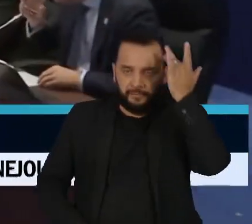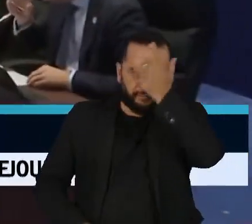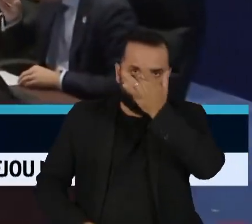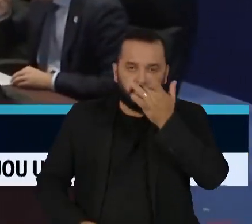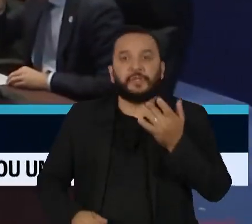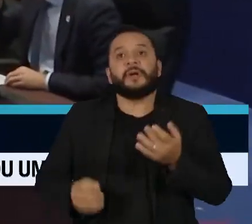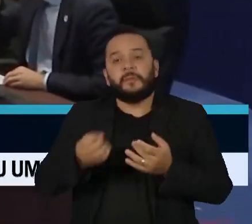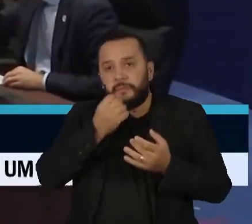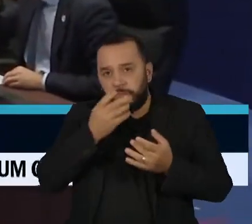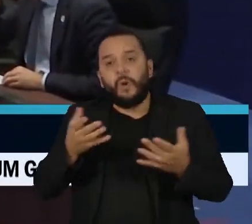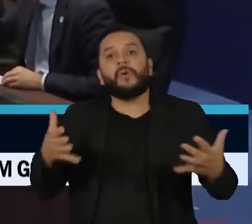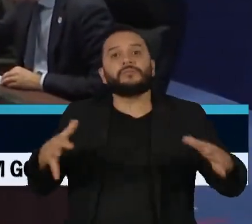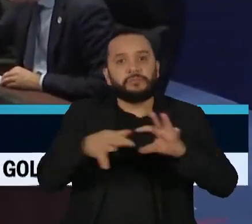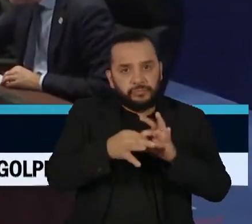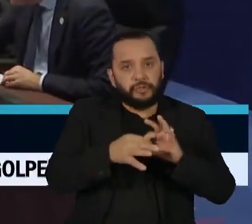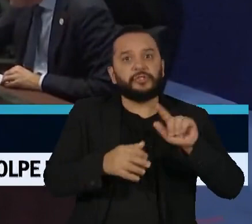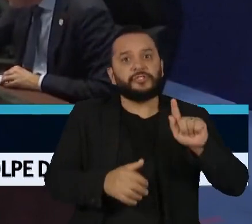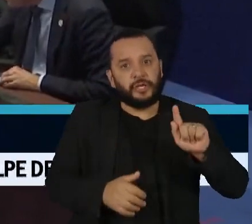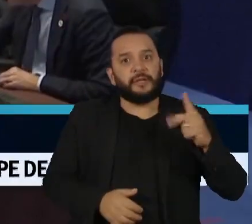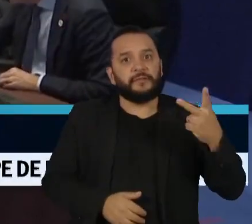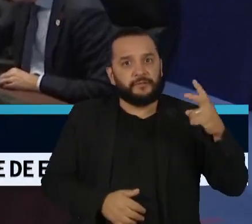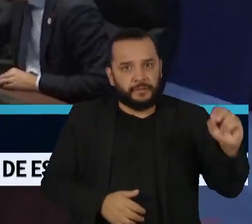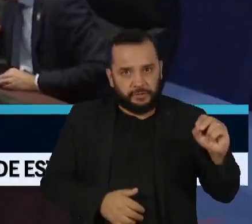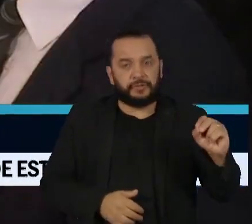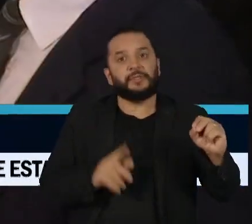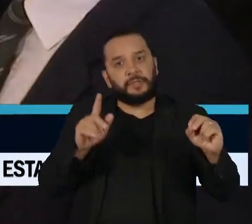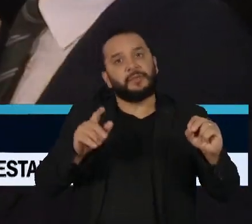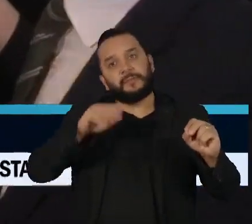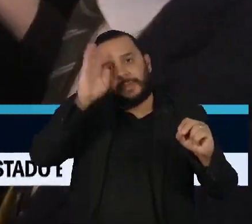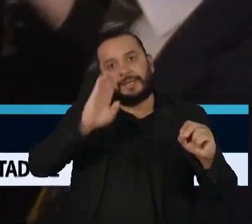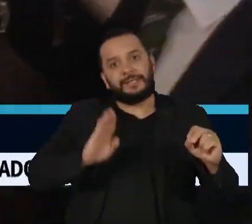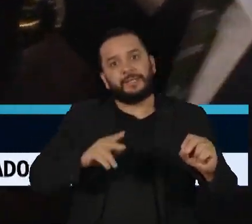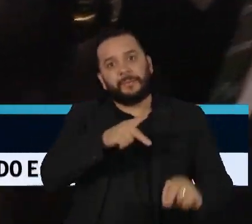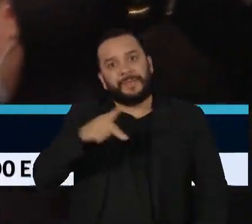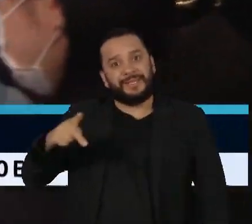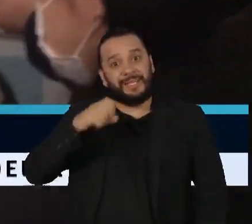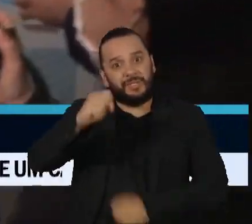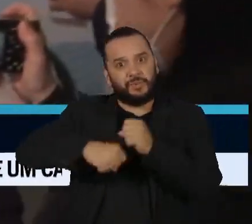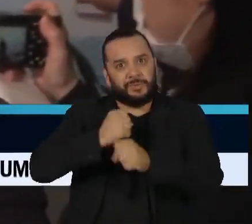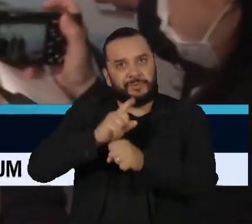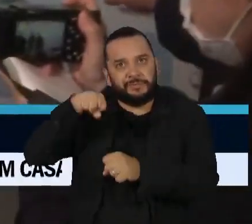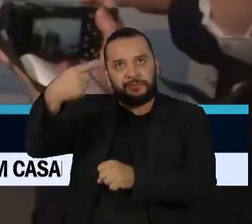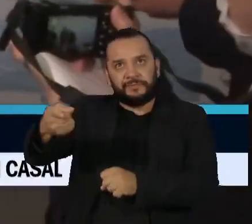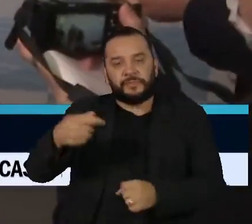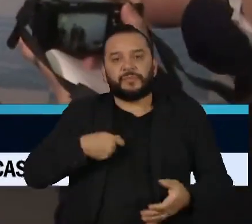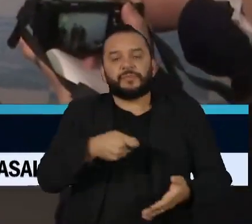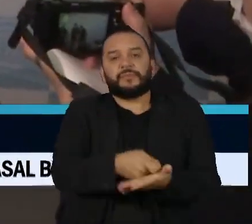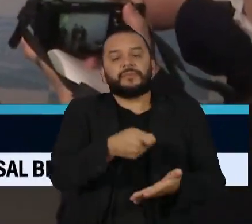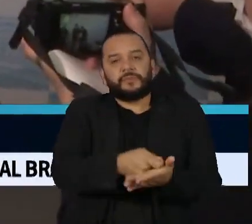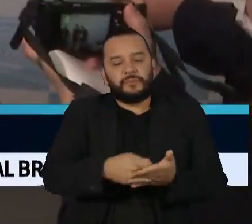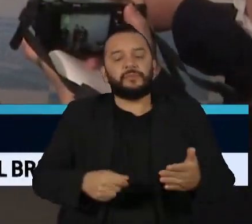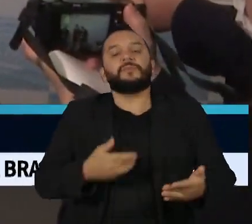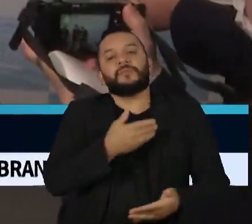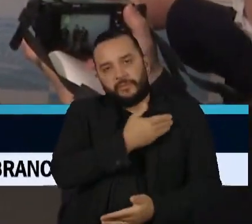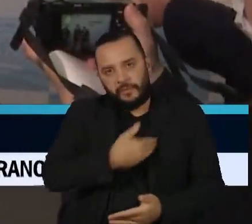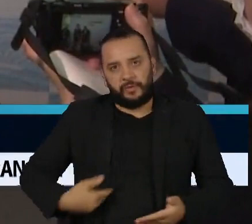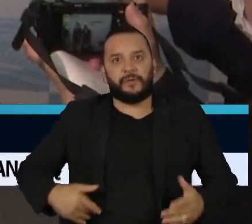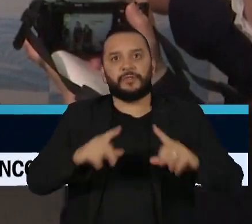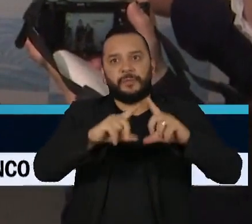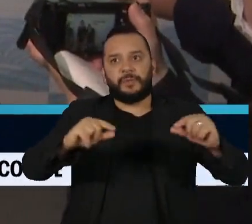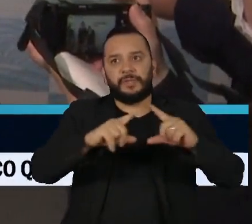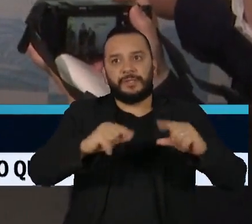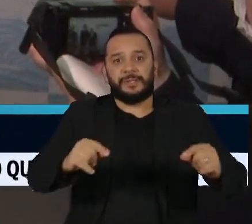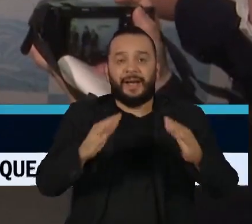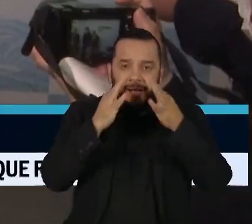com o G20, que será presidido pelo Brasil no ano que vem. Haddad cobrou do governo japonês, que cedia o evento, uma